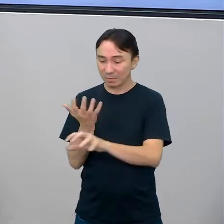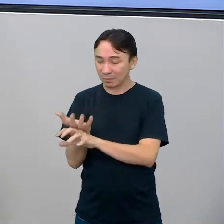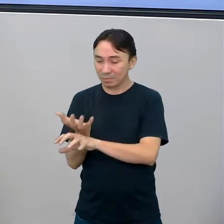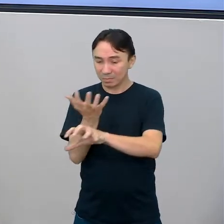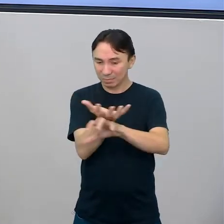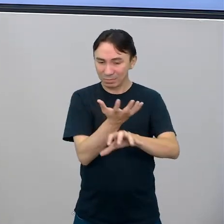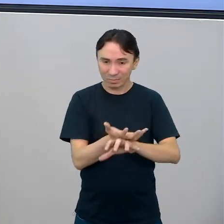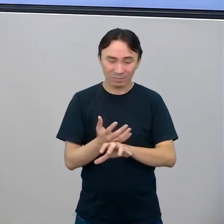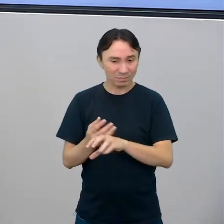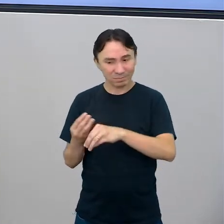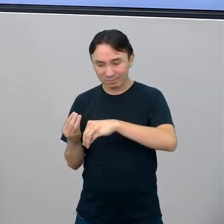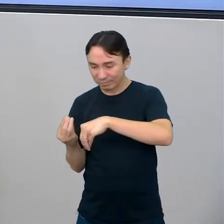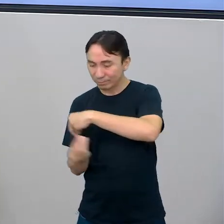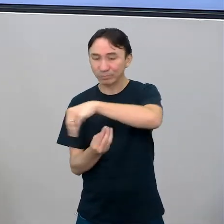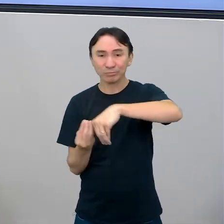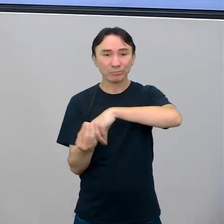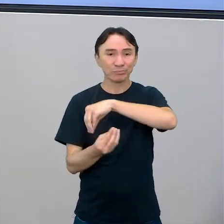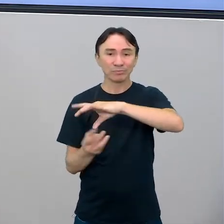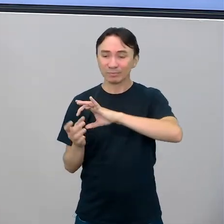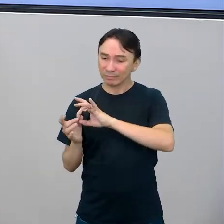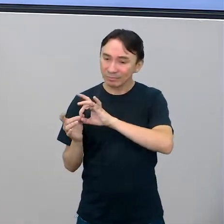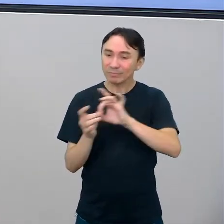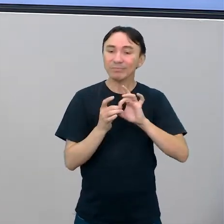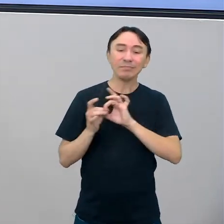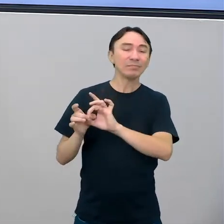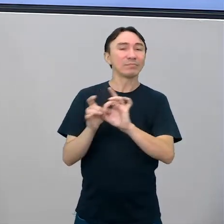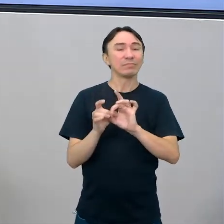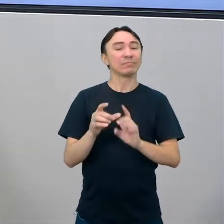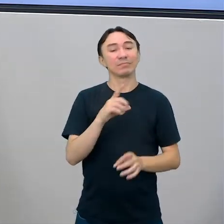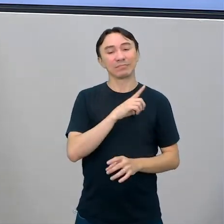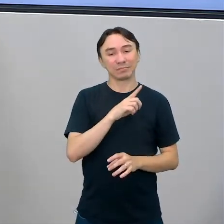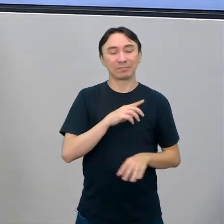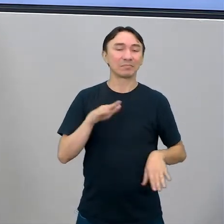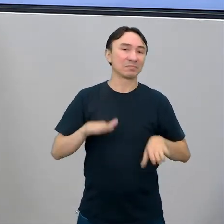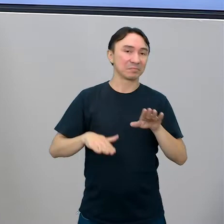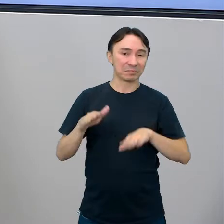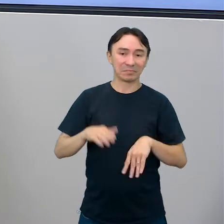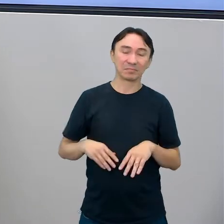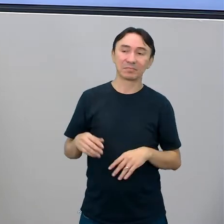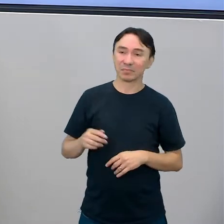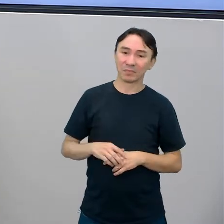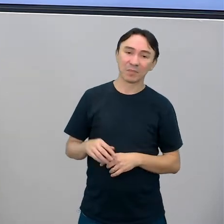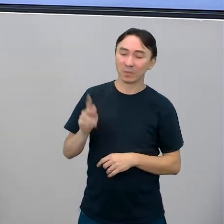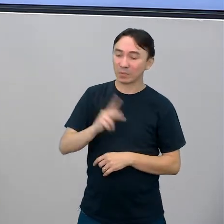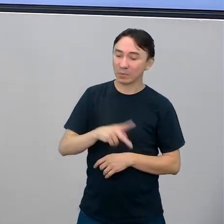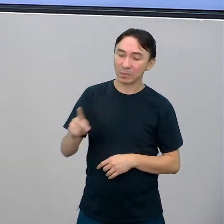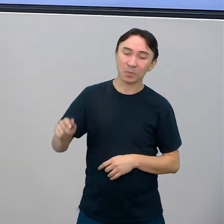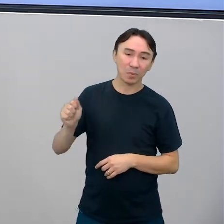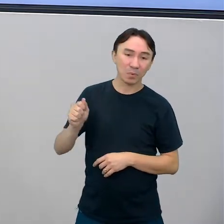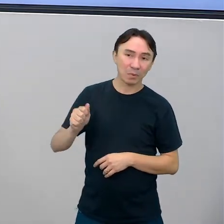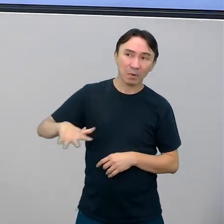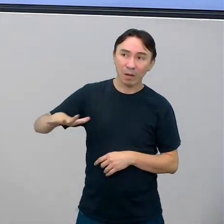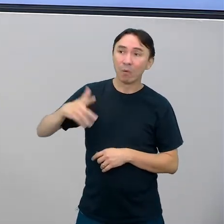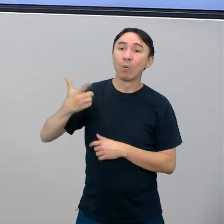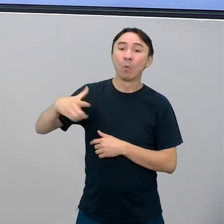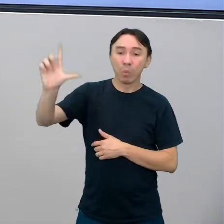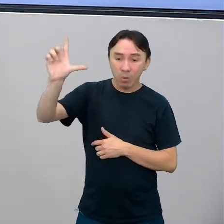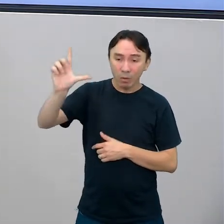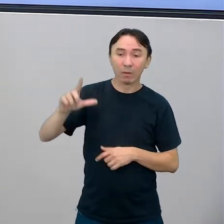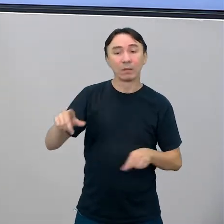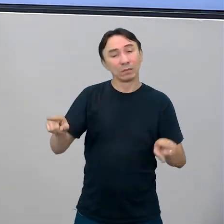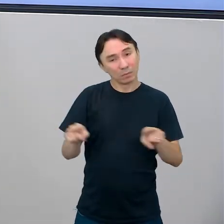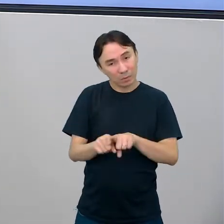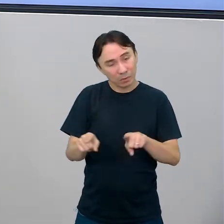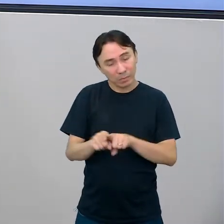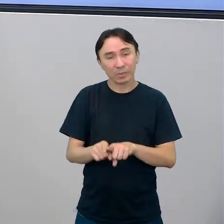né? Exato. Elas estão sempre conectadas, então vira e mexe, o professor das outras áreas vai estar comentando a respeito. Então,